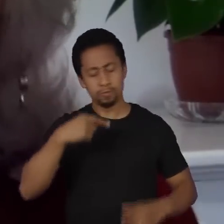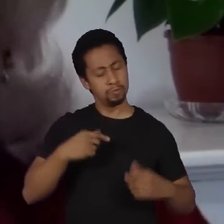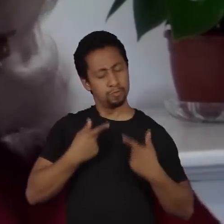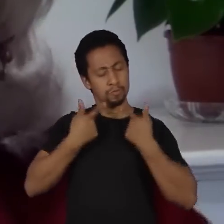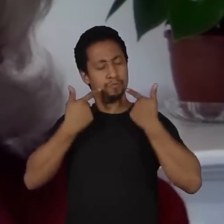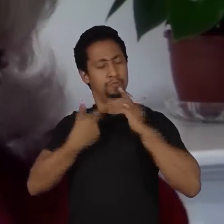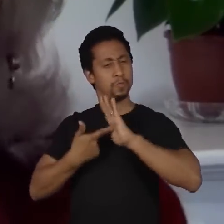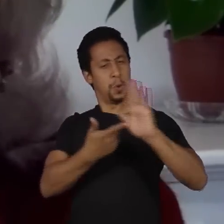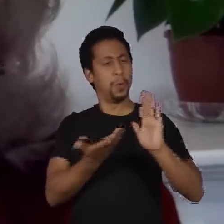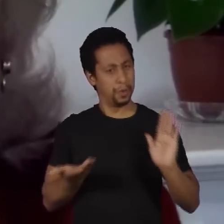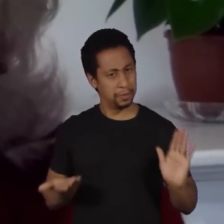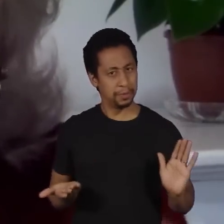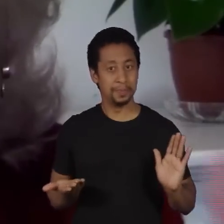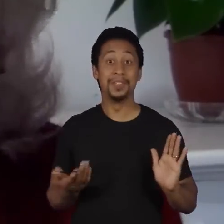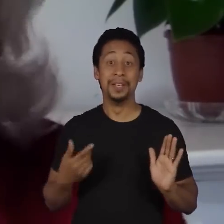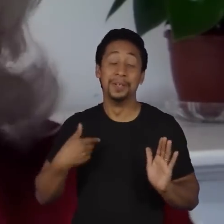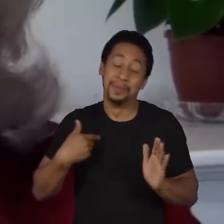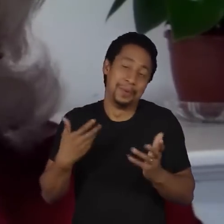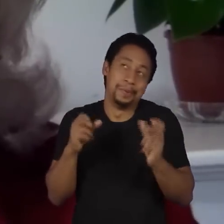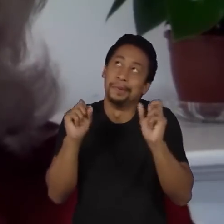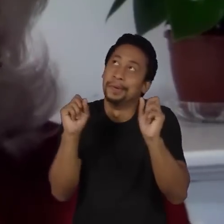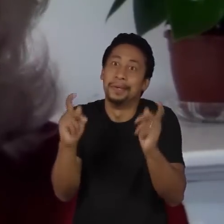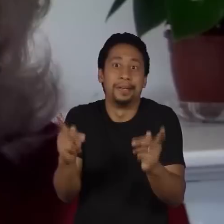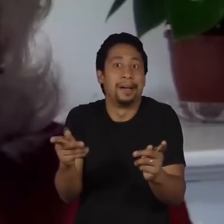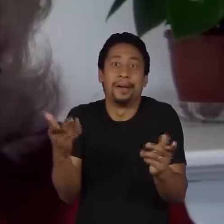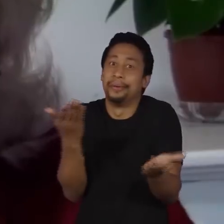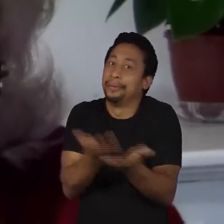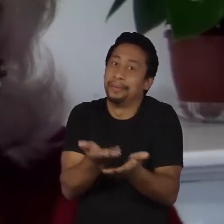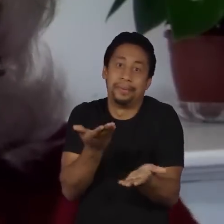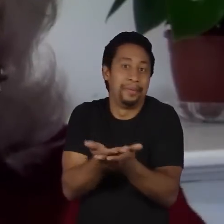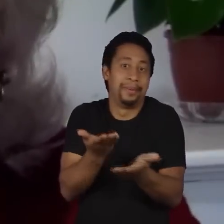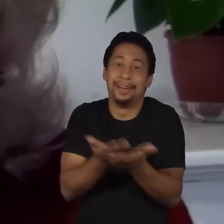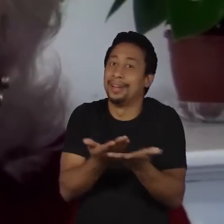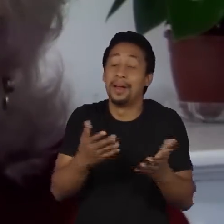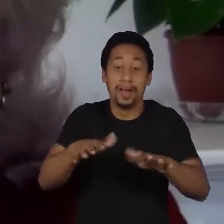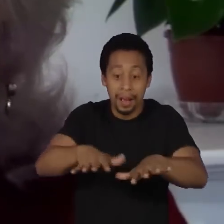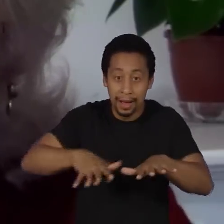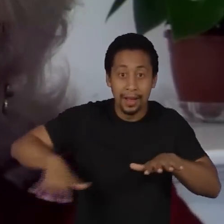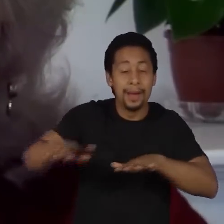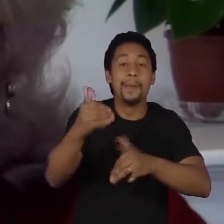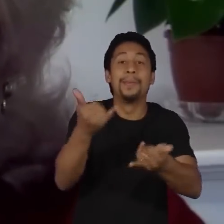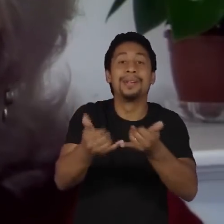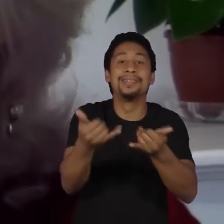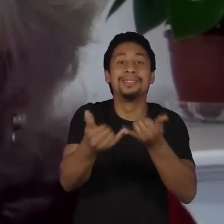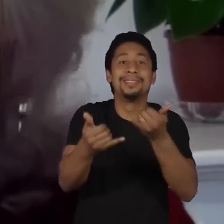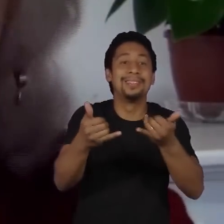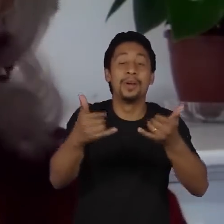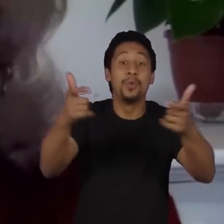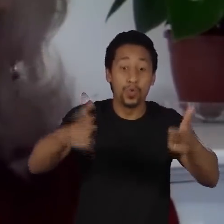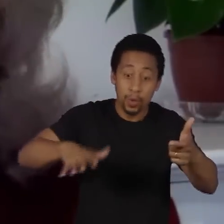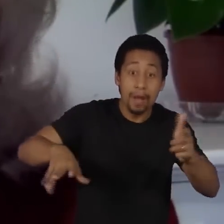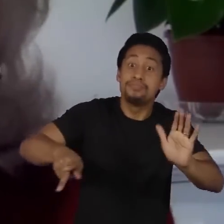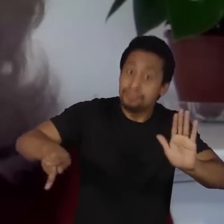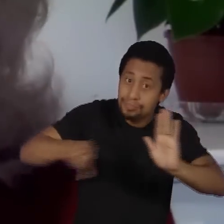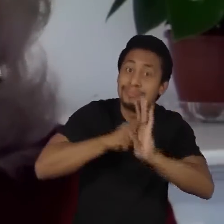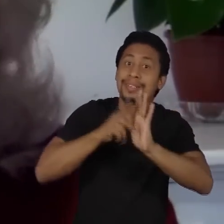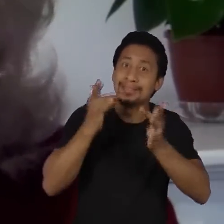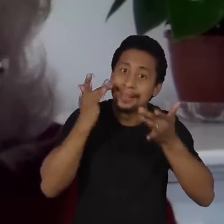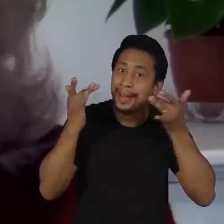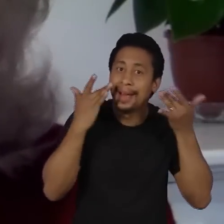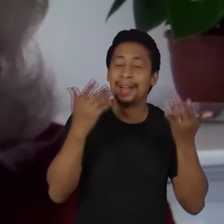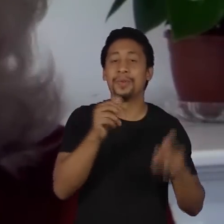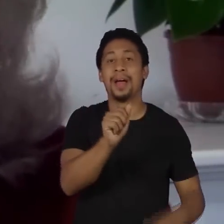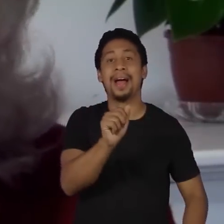lá íamos nós para a aula, como se fosse assim, uma arena, né? E era extremamente